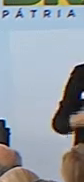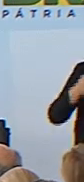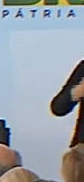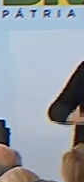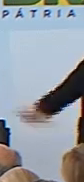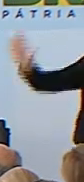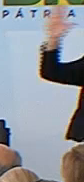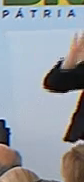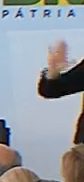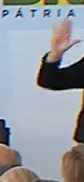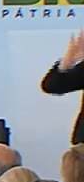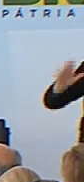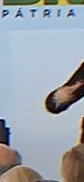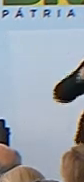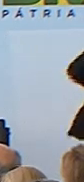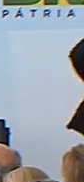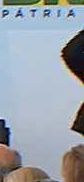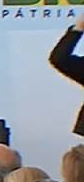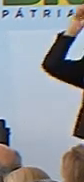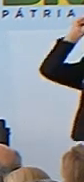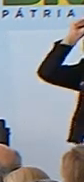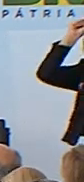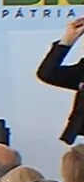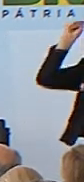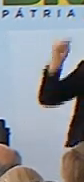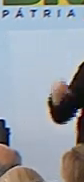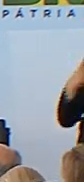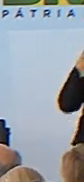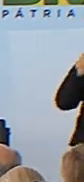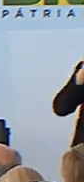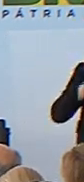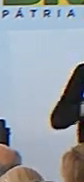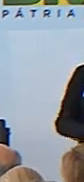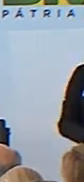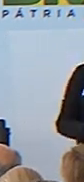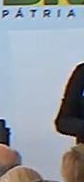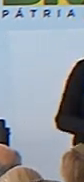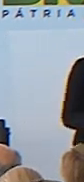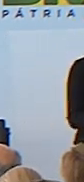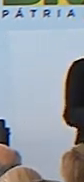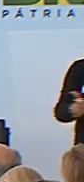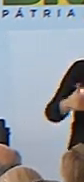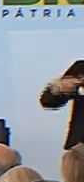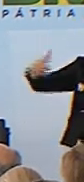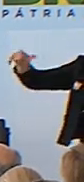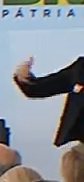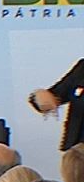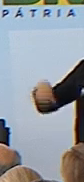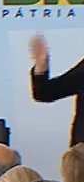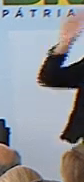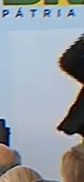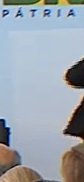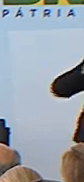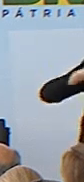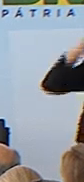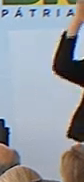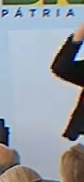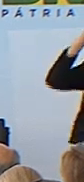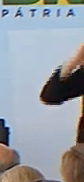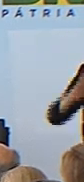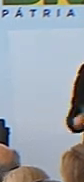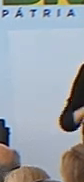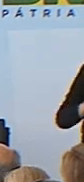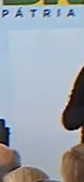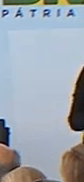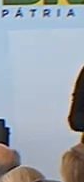Nacional de prefeitos para que a gente possa então levar este processo a todo o